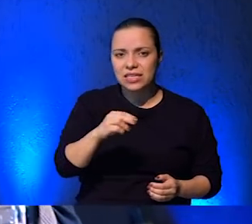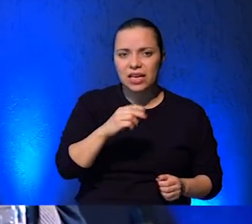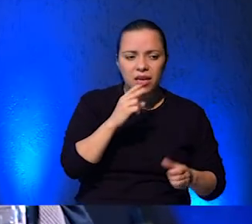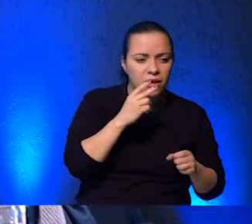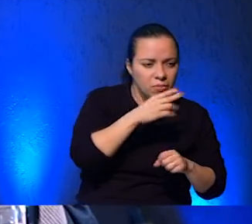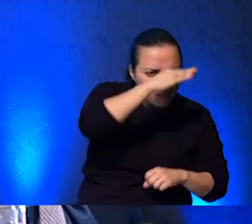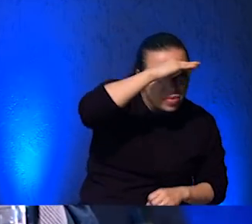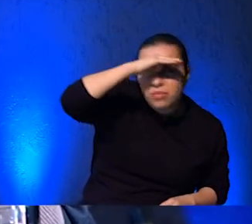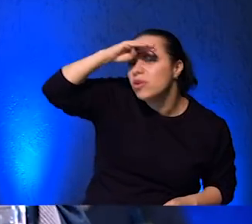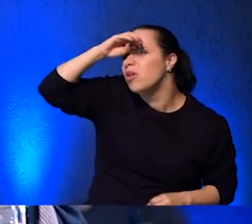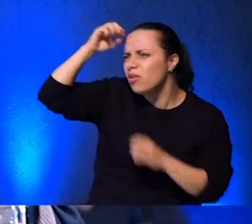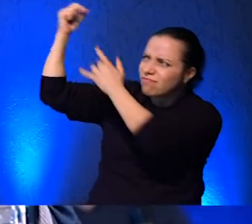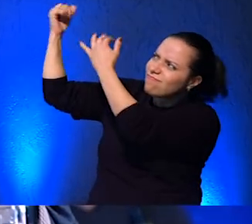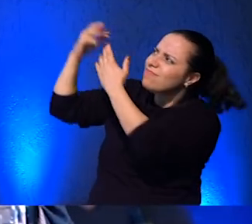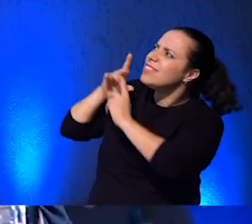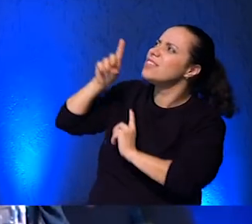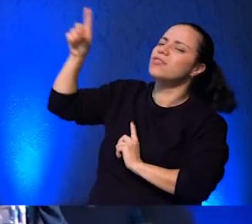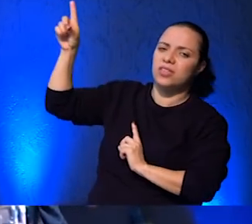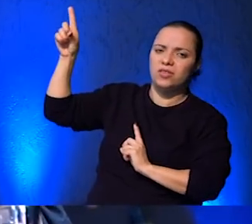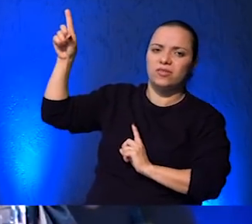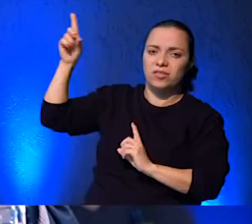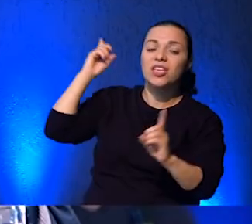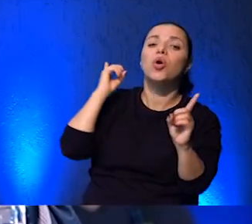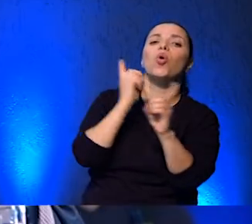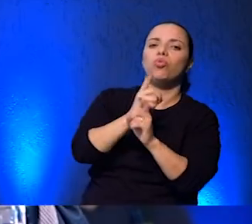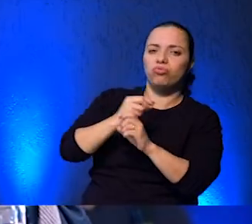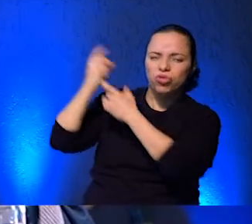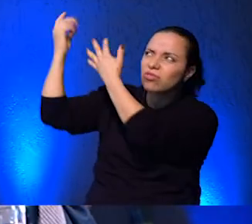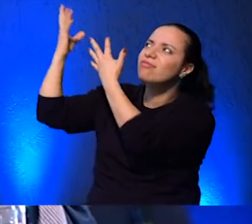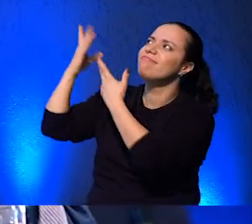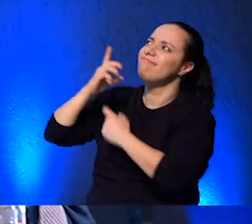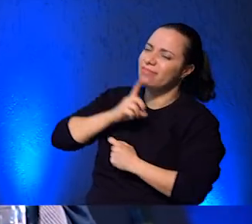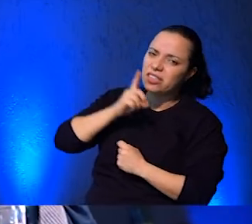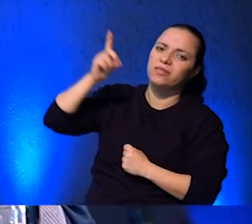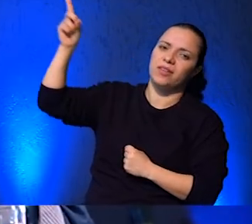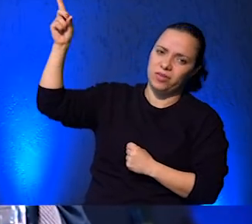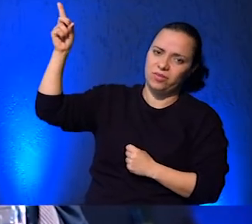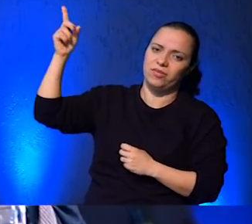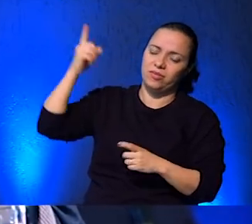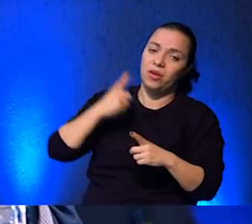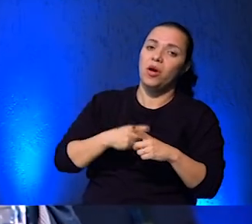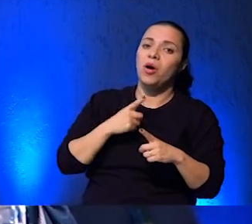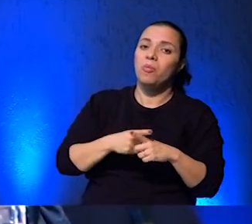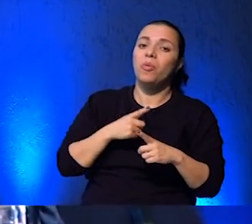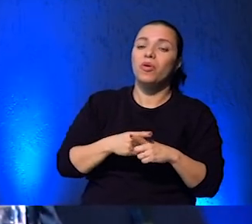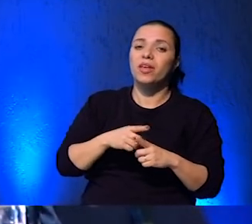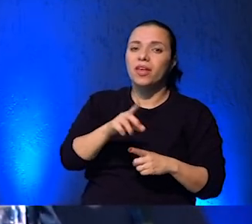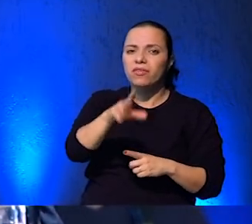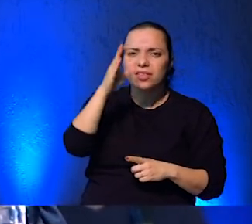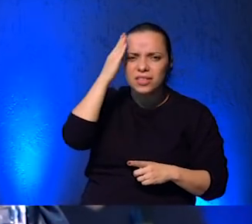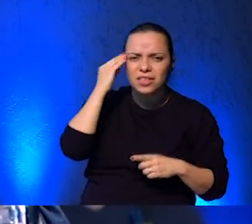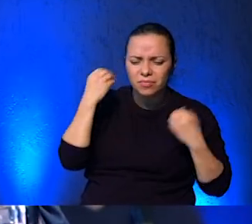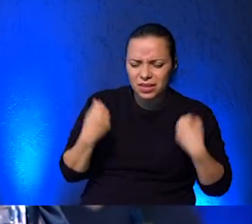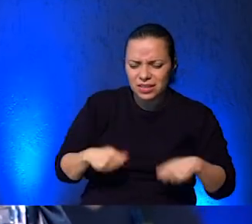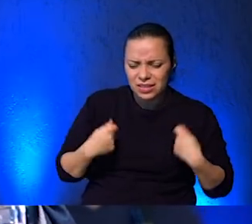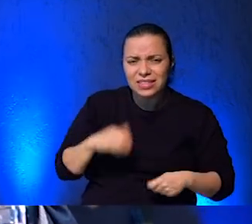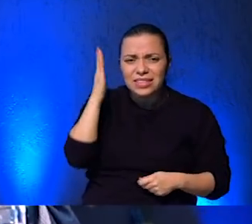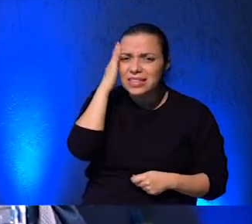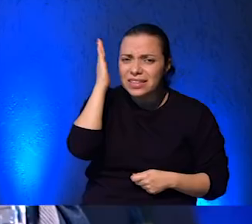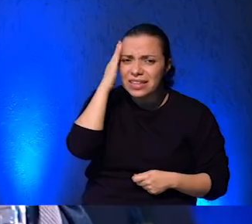quando você busca a benção de deus acima de tudo quando você entende que o que decide sua vida é a benção de deus